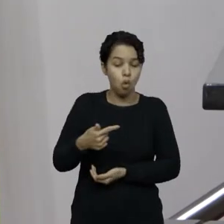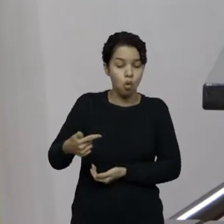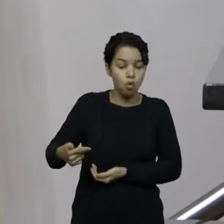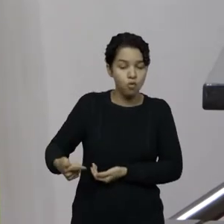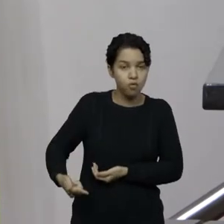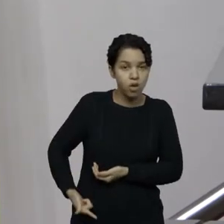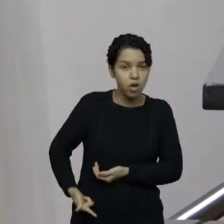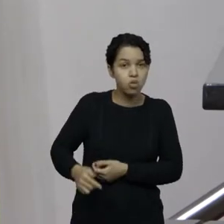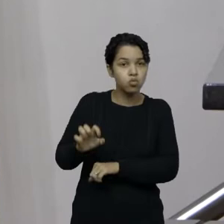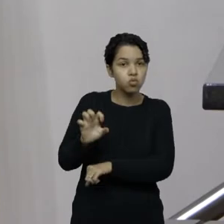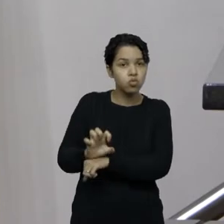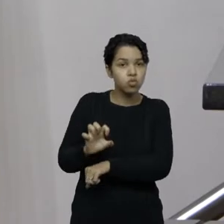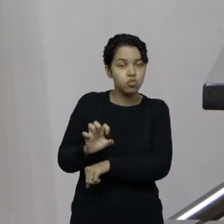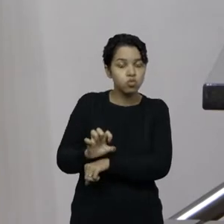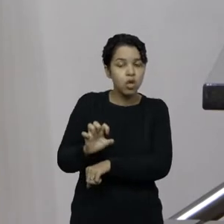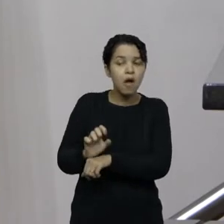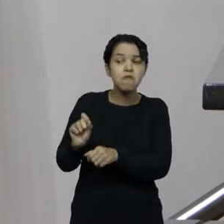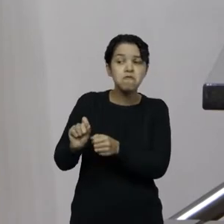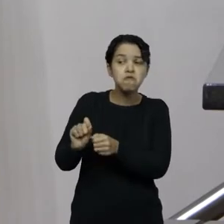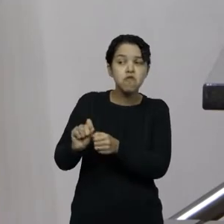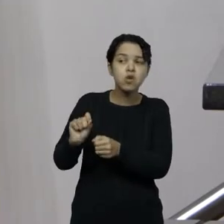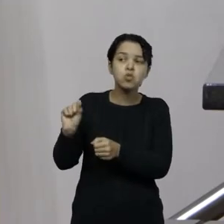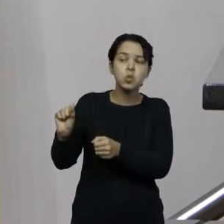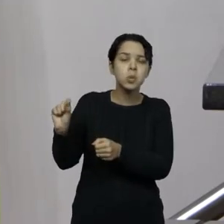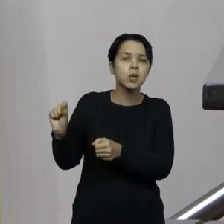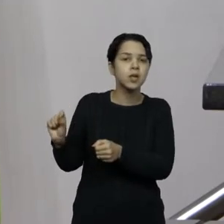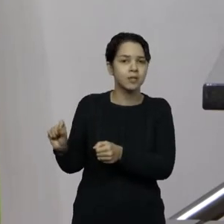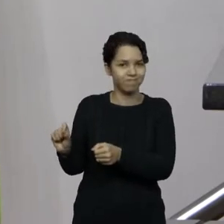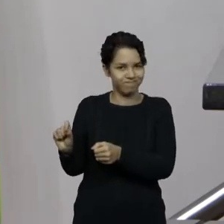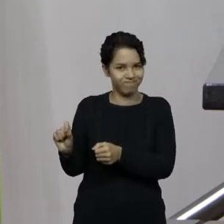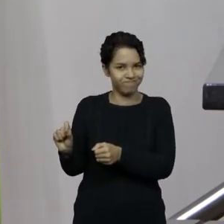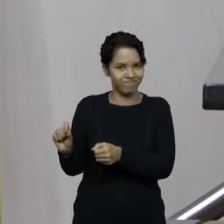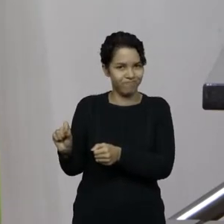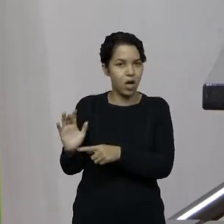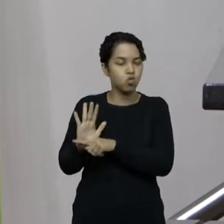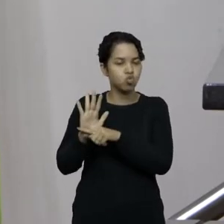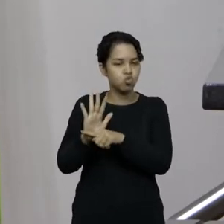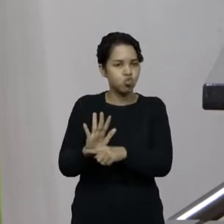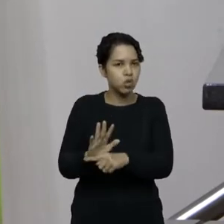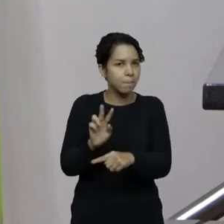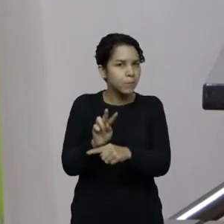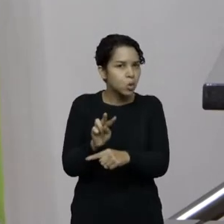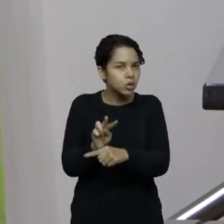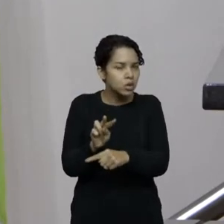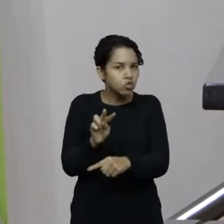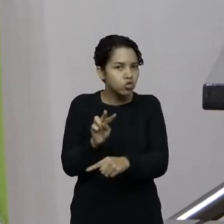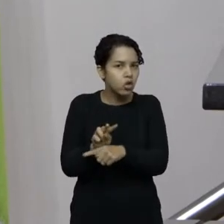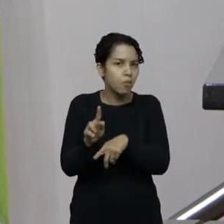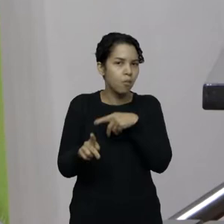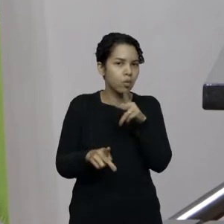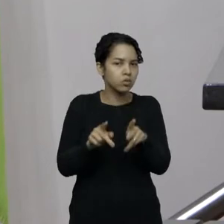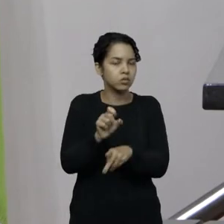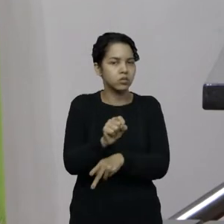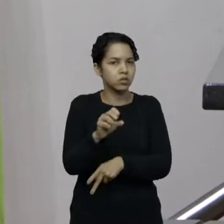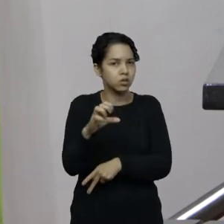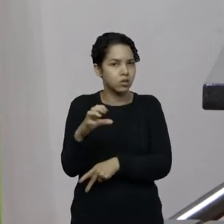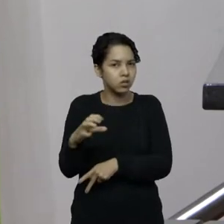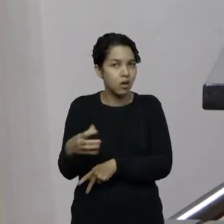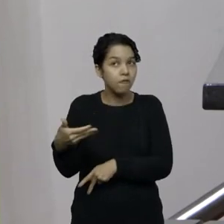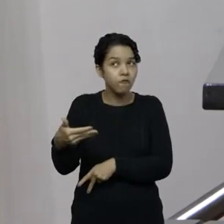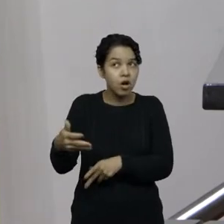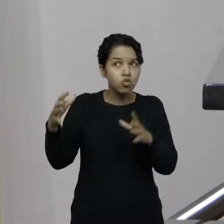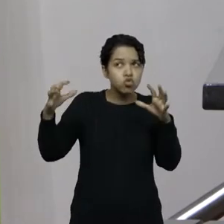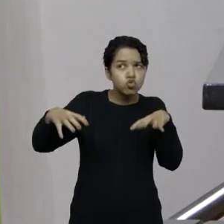para proteger os Catarinenses e da precipitação para o meu problema métrica que a gente